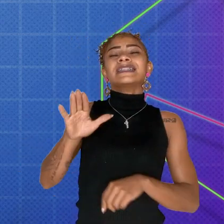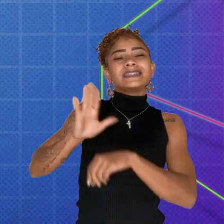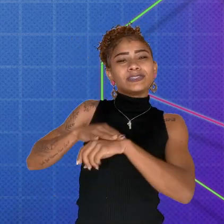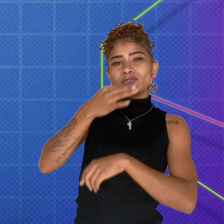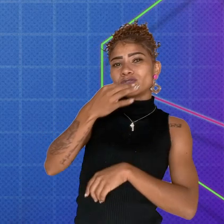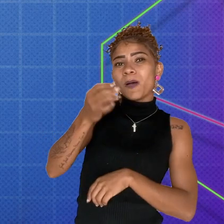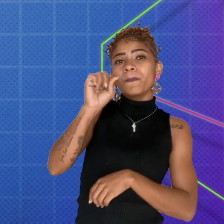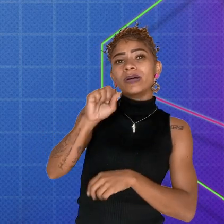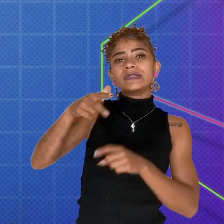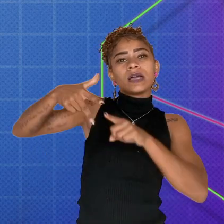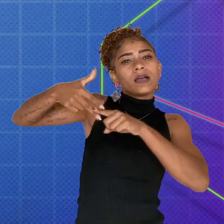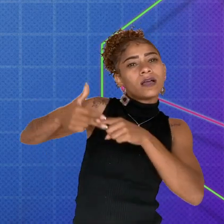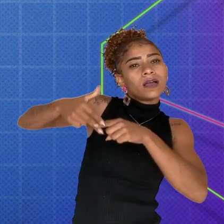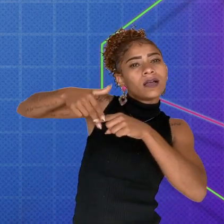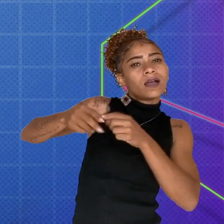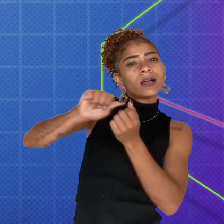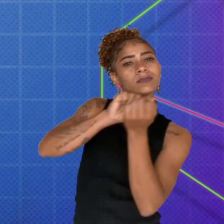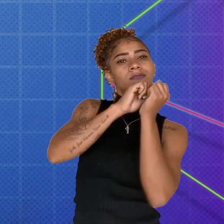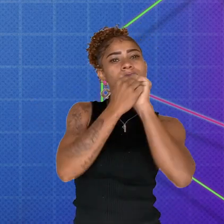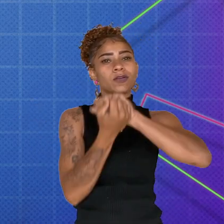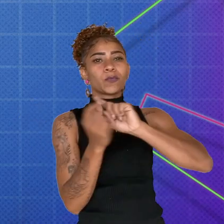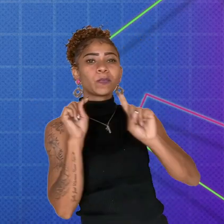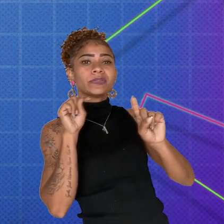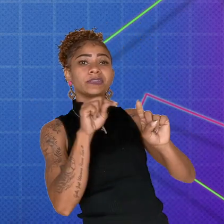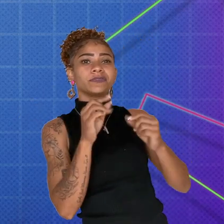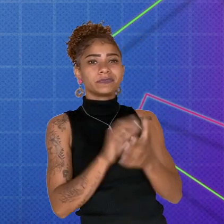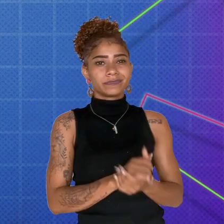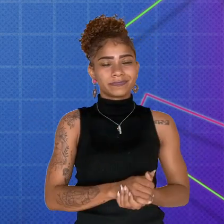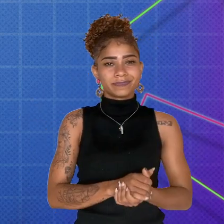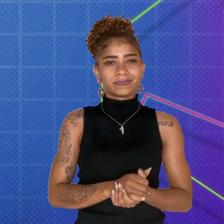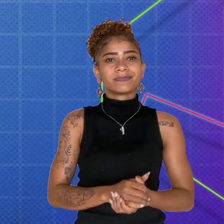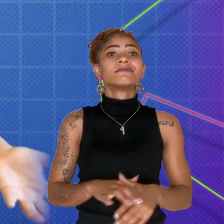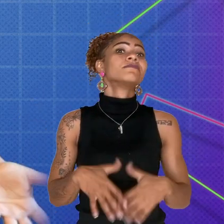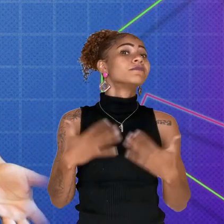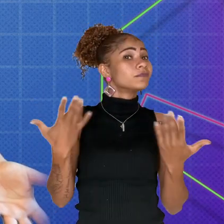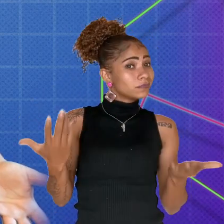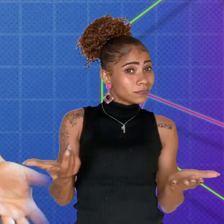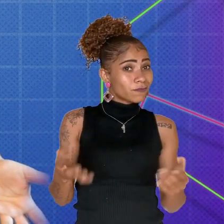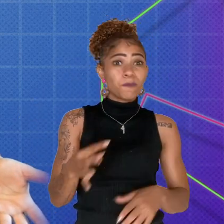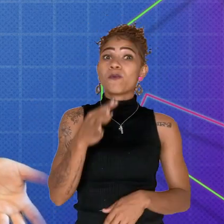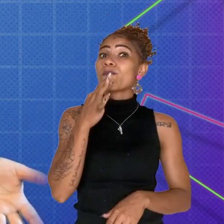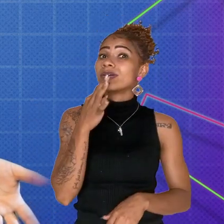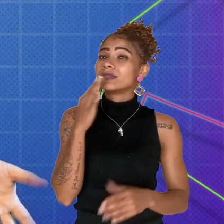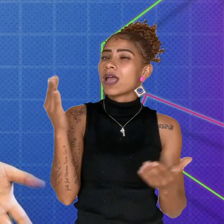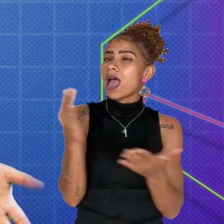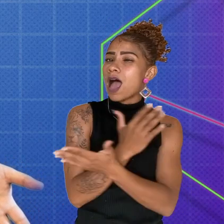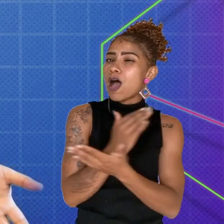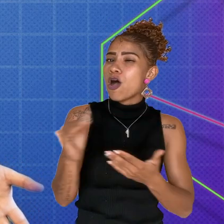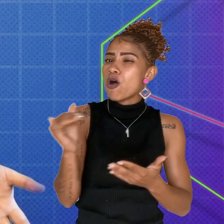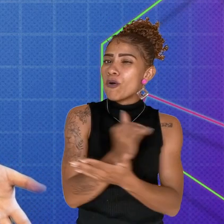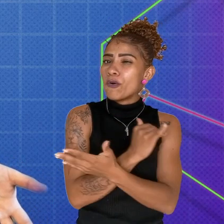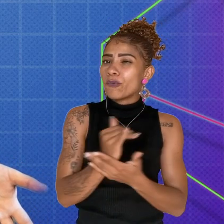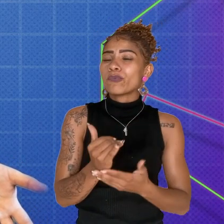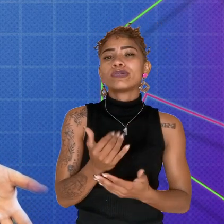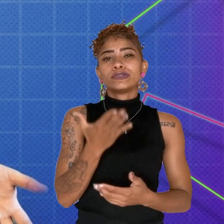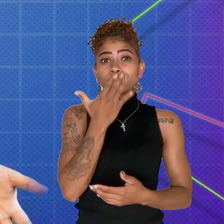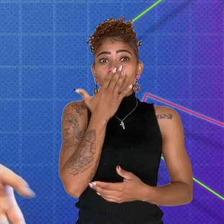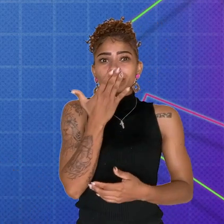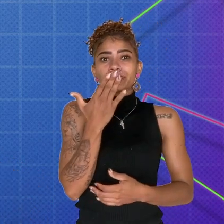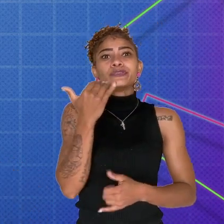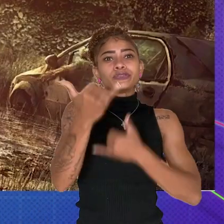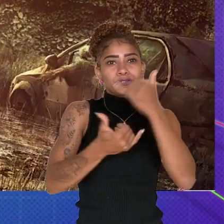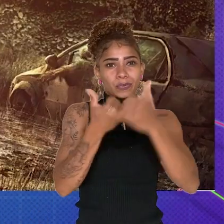dos sons podem ser ajustadas para alcançar os objetivos desejados. E agora, vamos conhecer alguns jogos que utilizam dessa